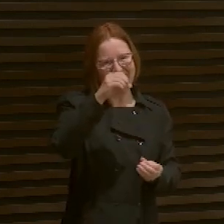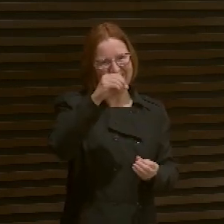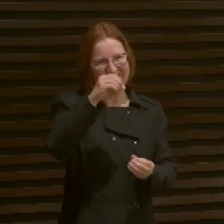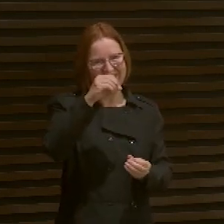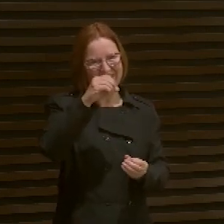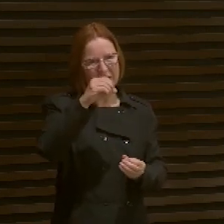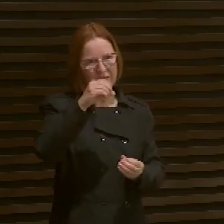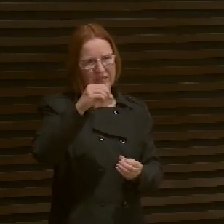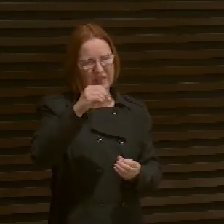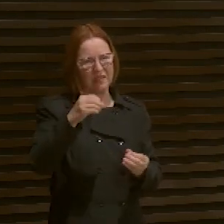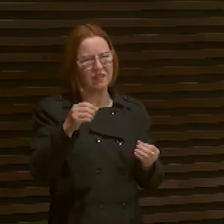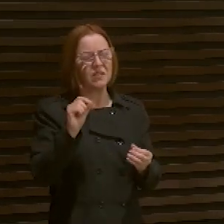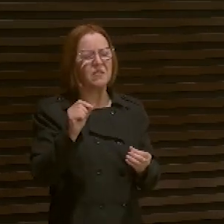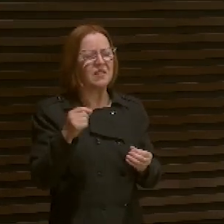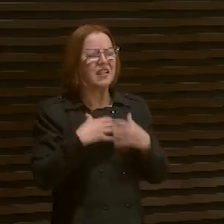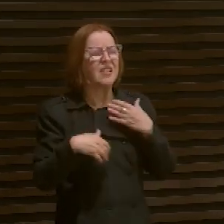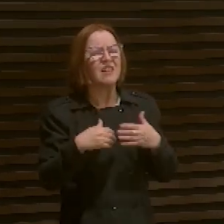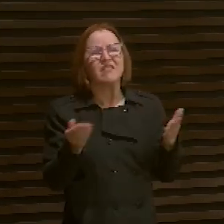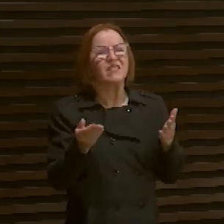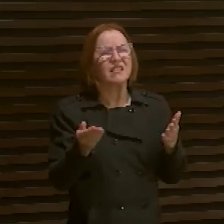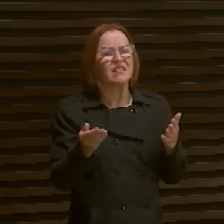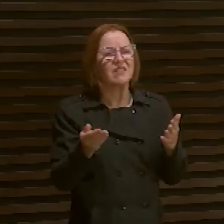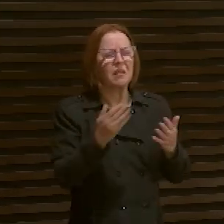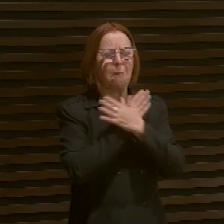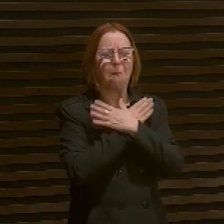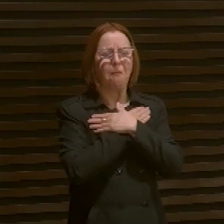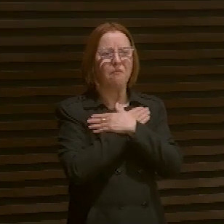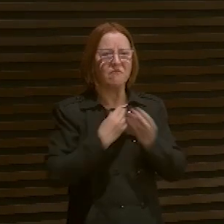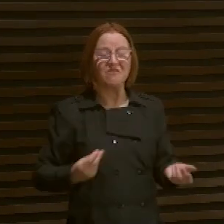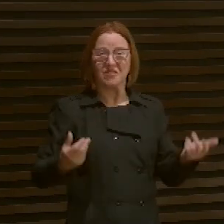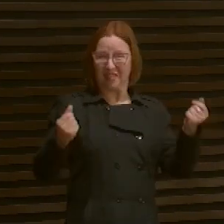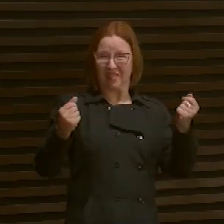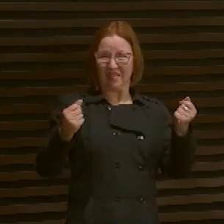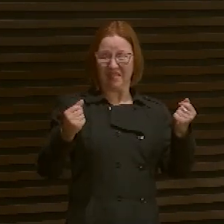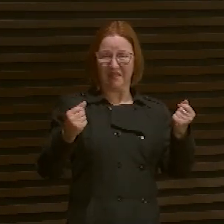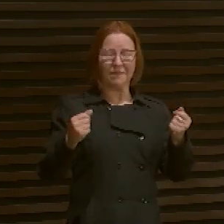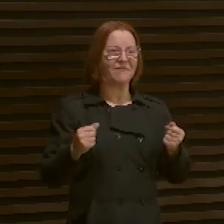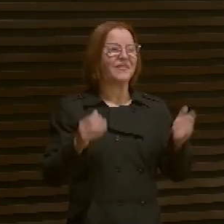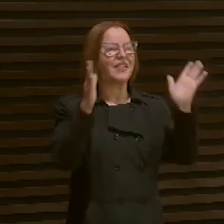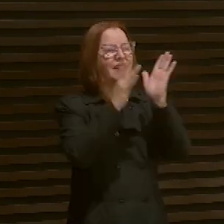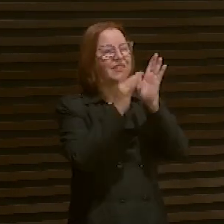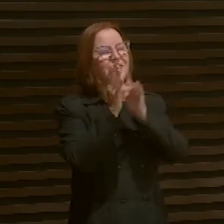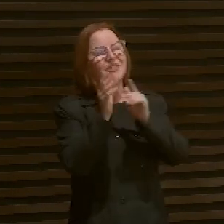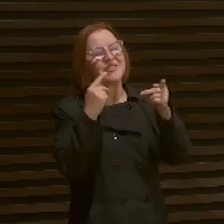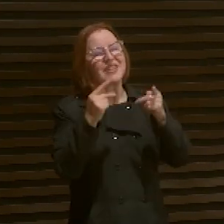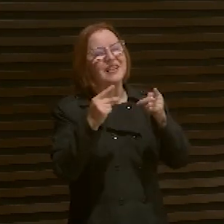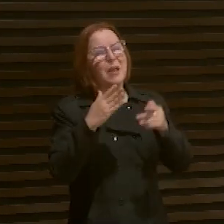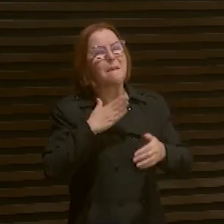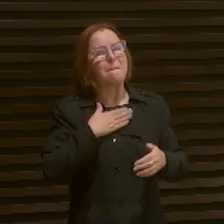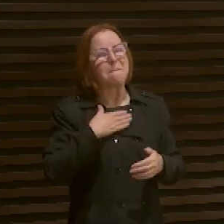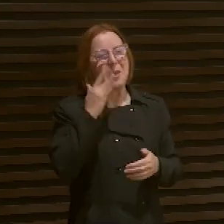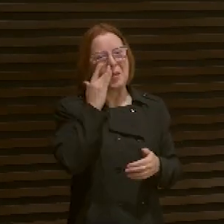O que te aflige hoje? Desemprego? Dinheiro? Ele diz assim: meu é o ouro e minha é a